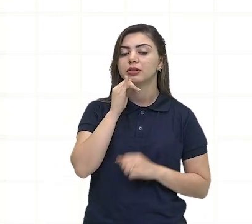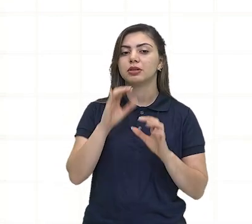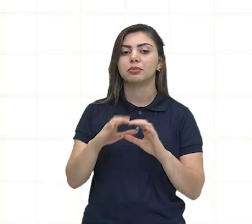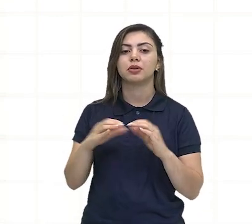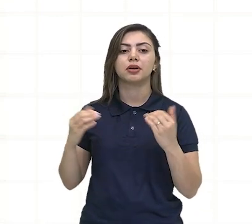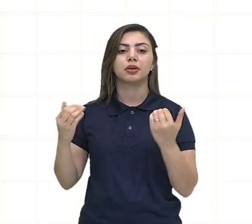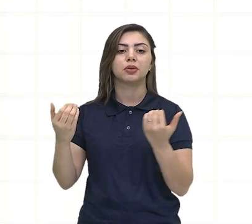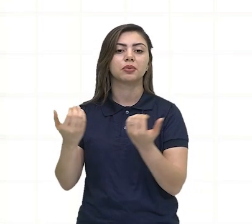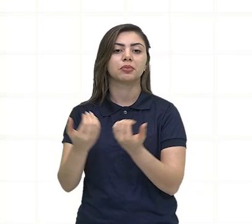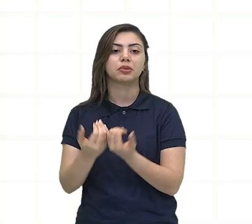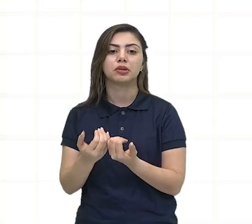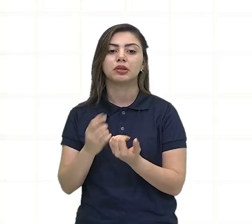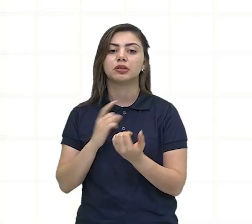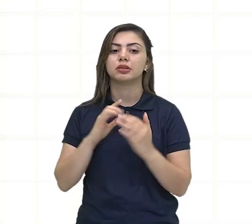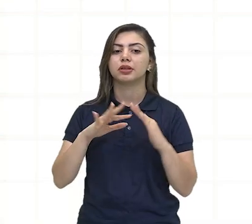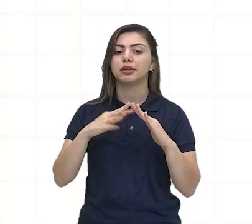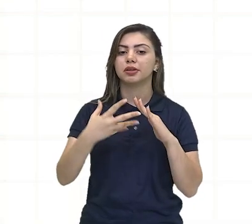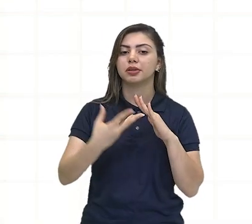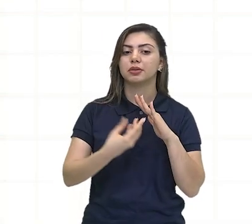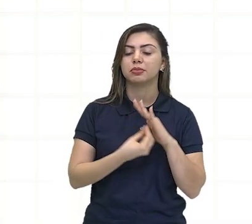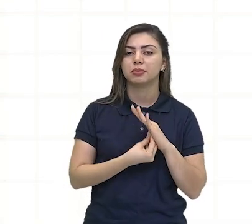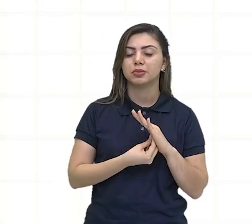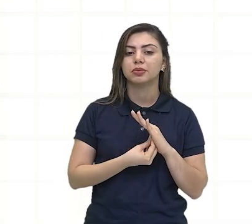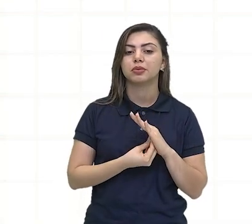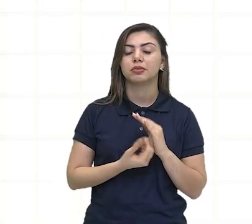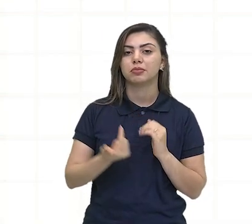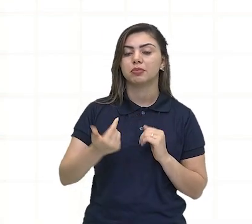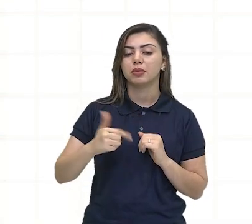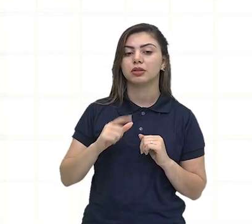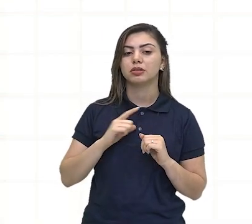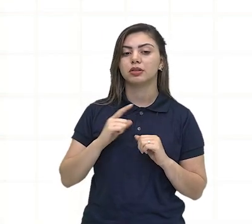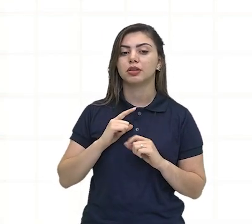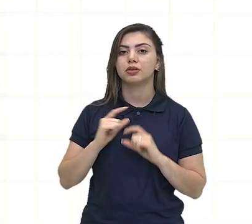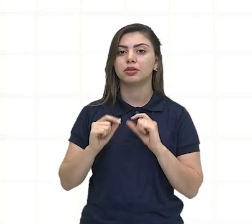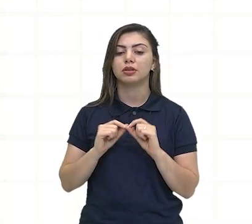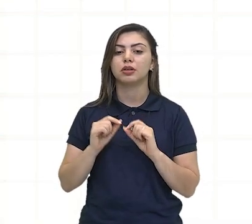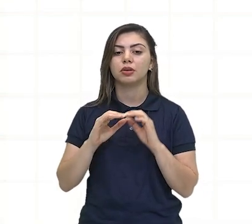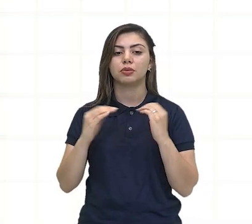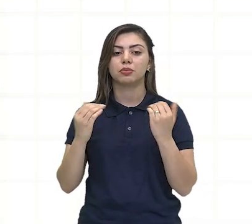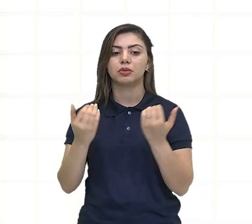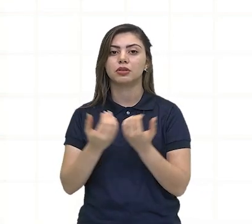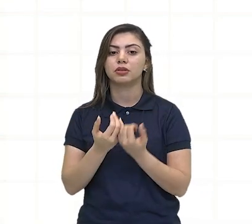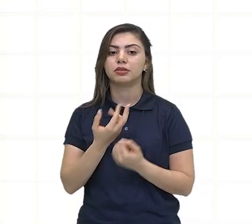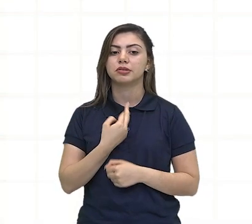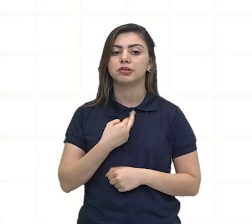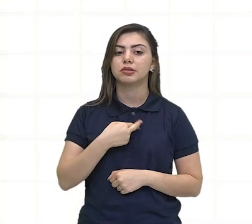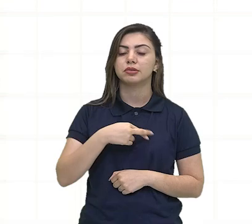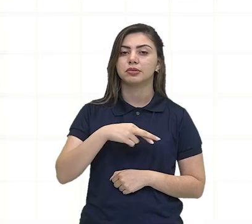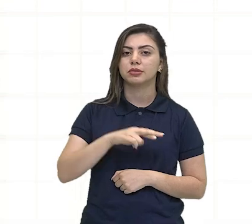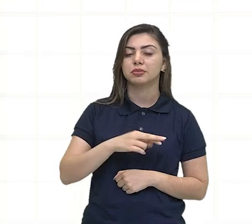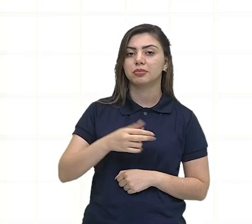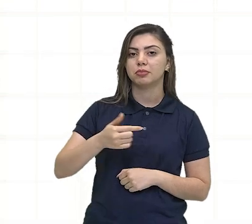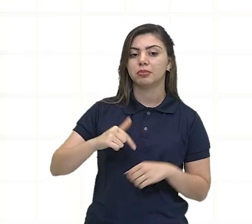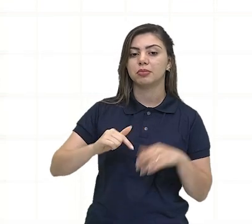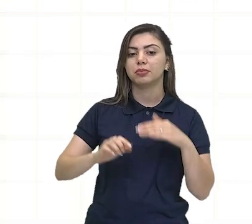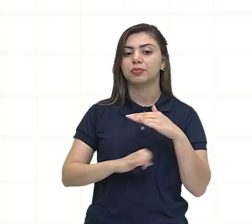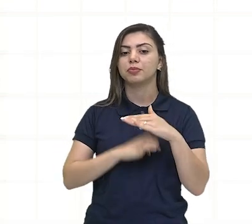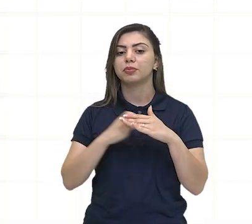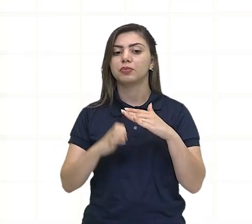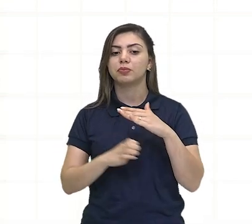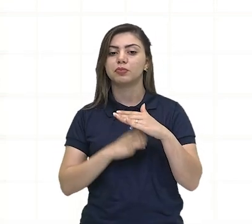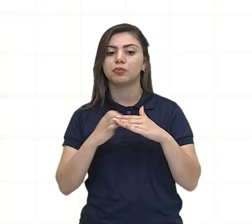as comunidades quilombolas, as comunidades religiosas, as